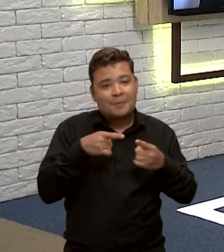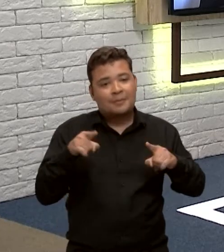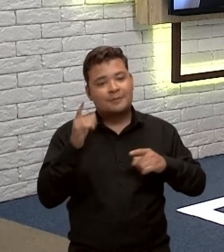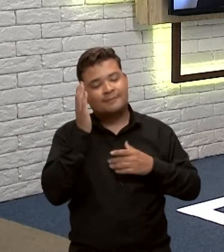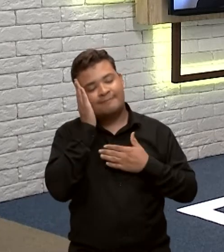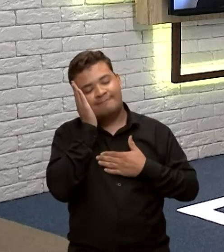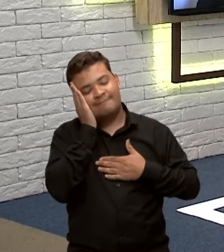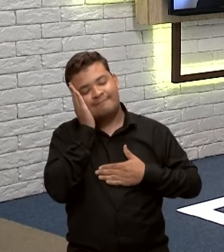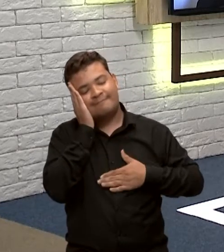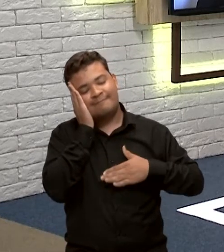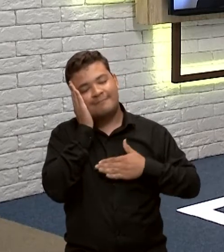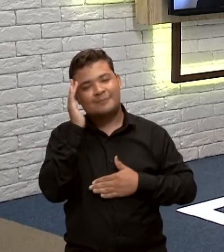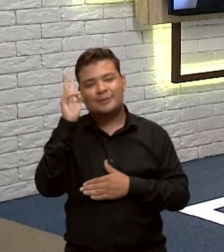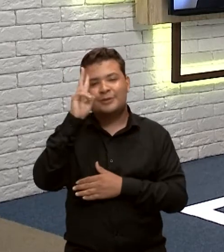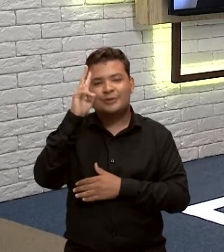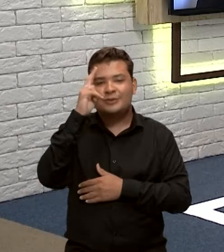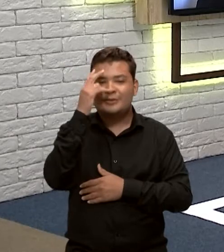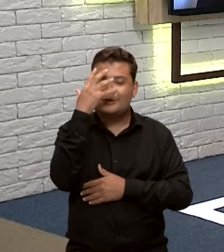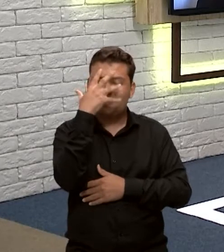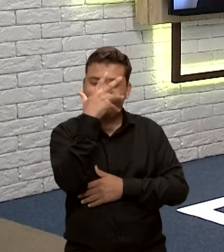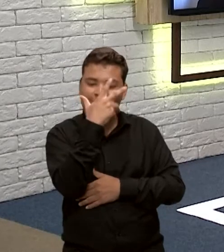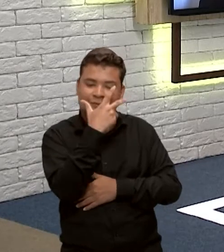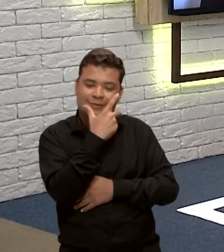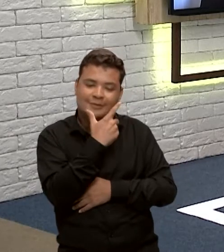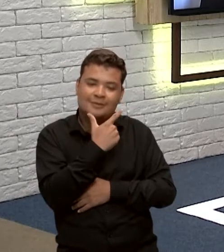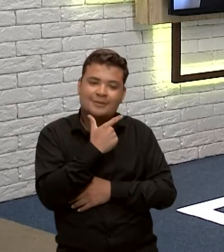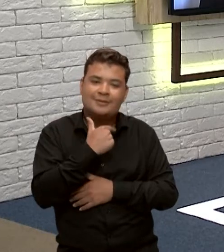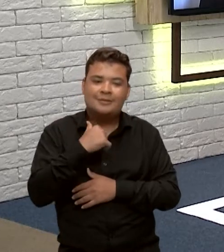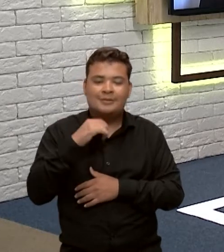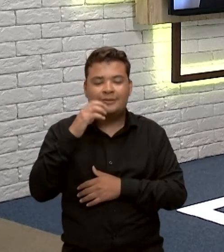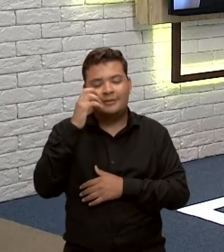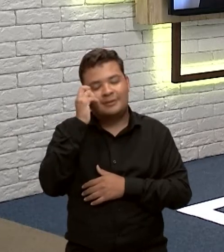bem bonita, então dormir e sonhar.